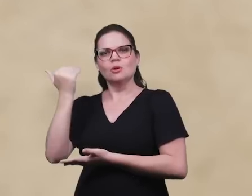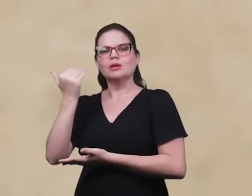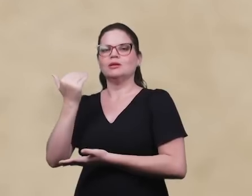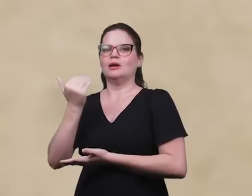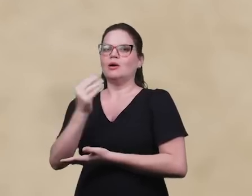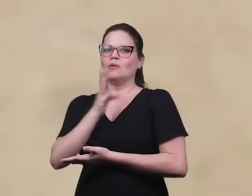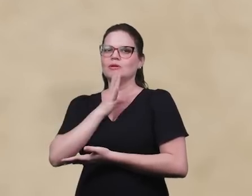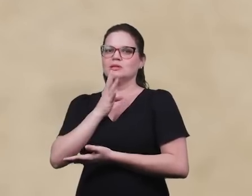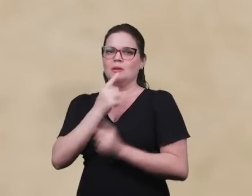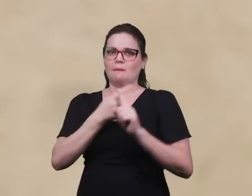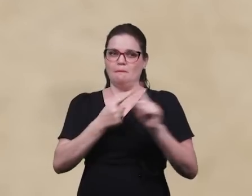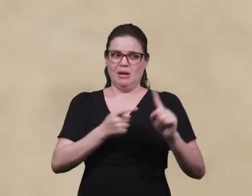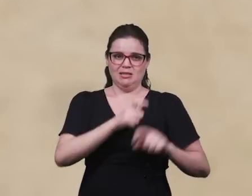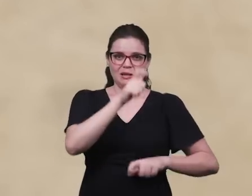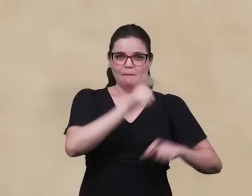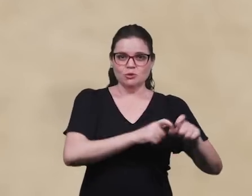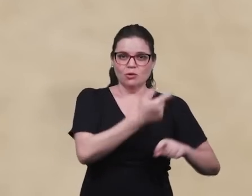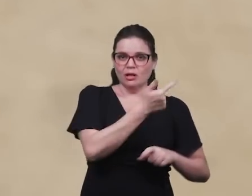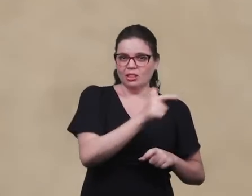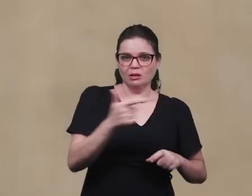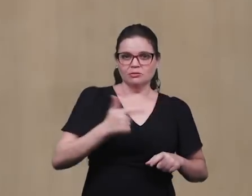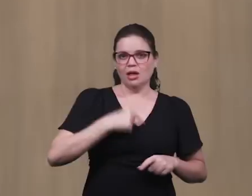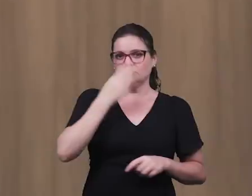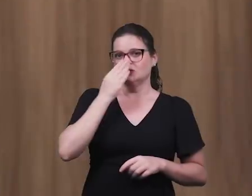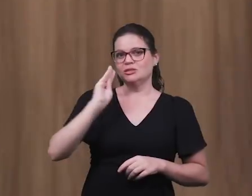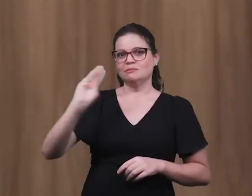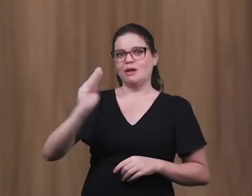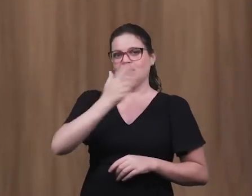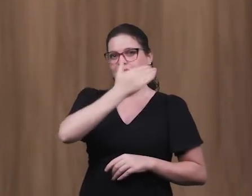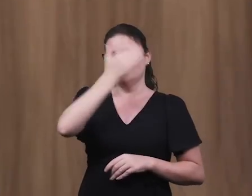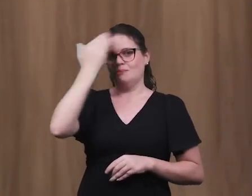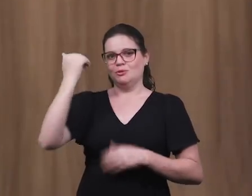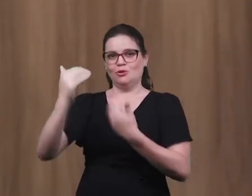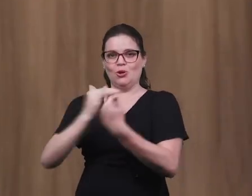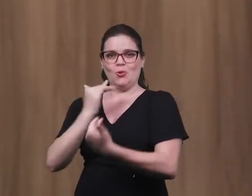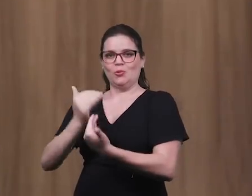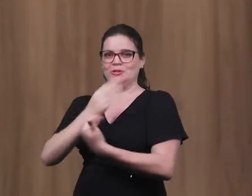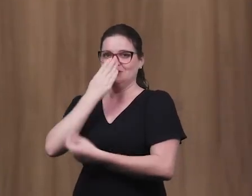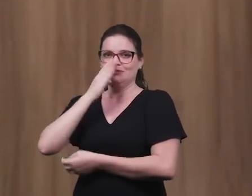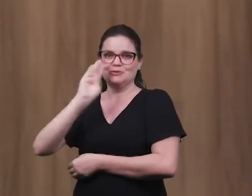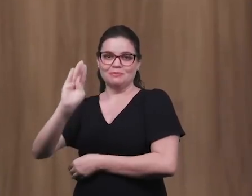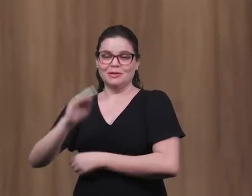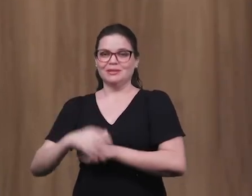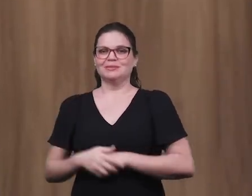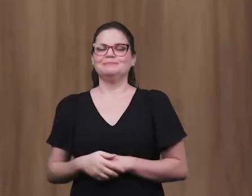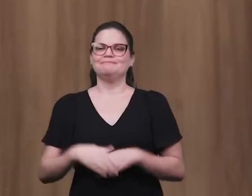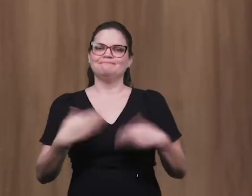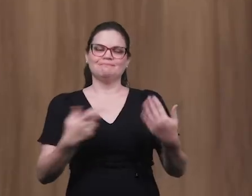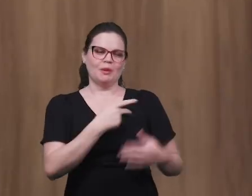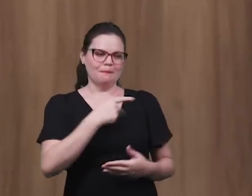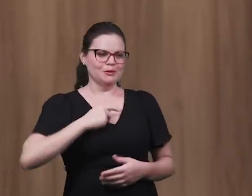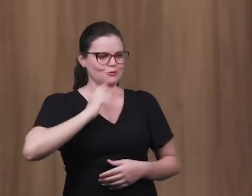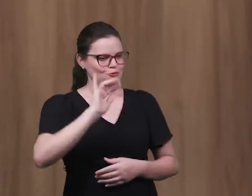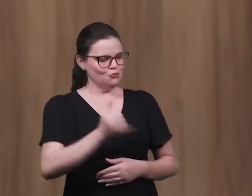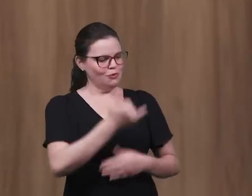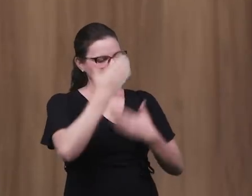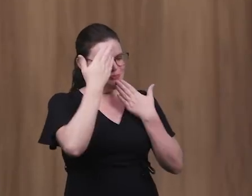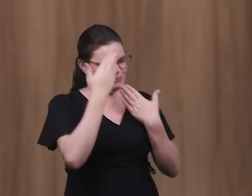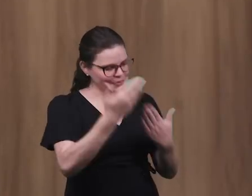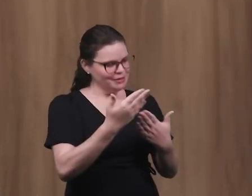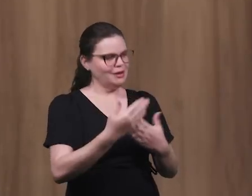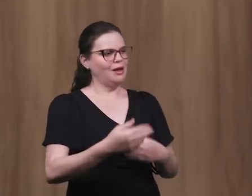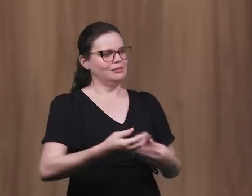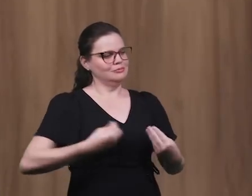sabedoria e a instrução. Pastor João Carlos, grato pela sua presença, estaremos sempre juntos aqui